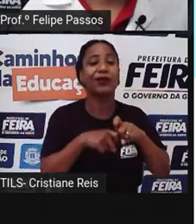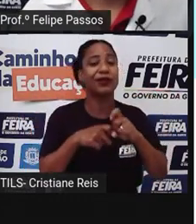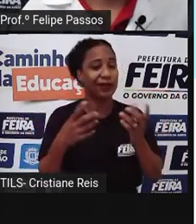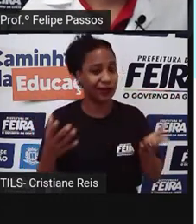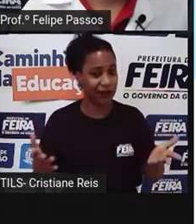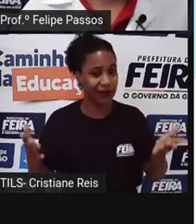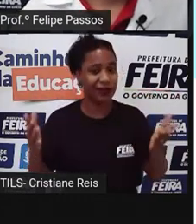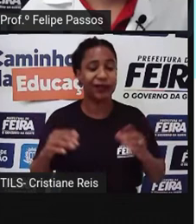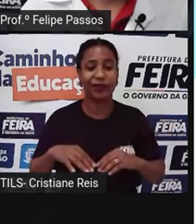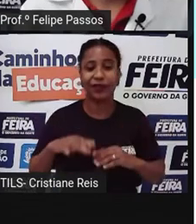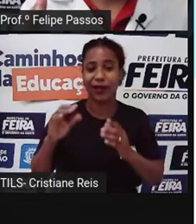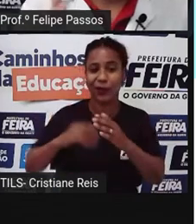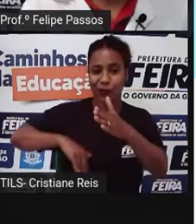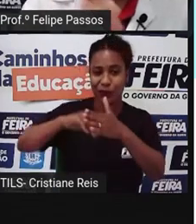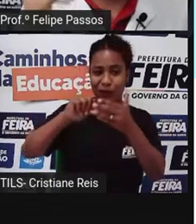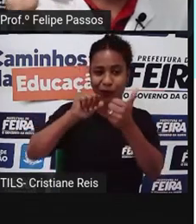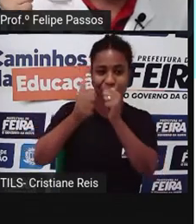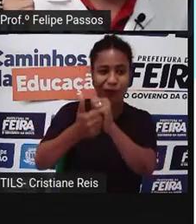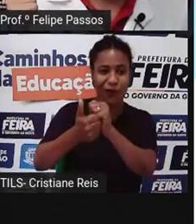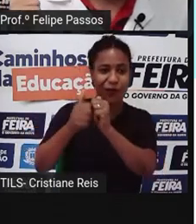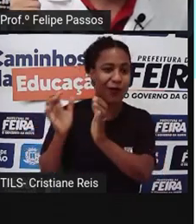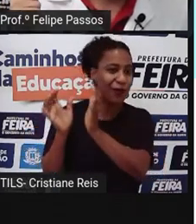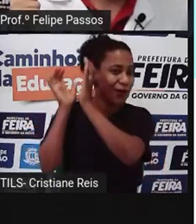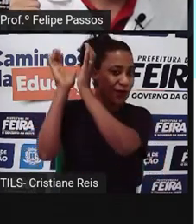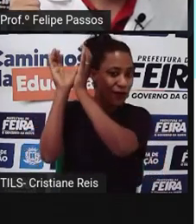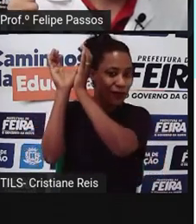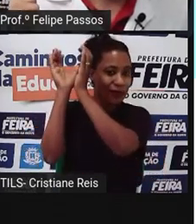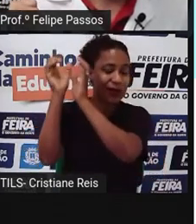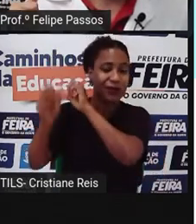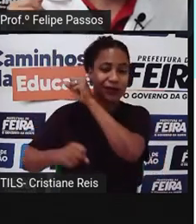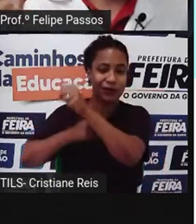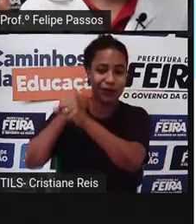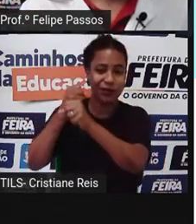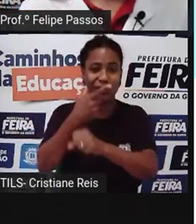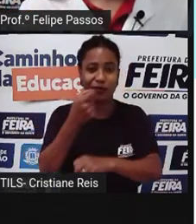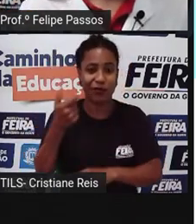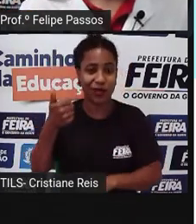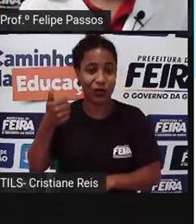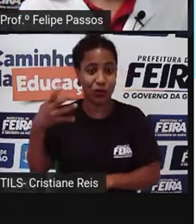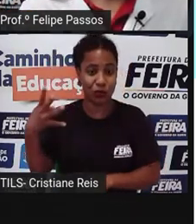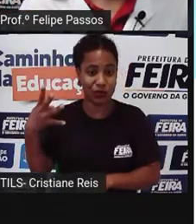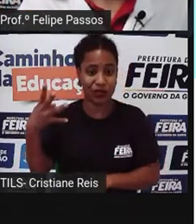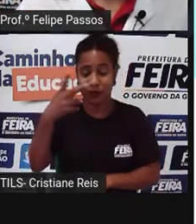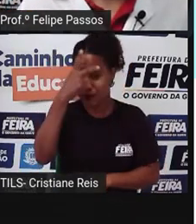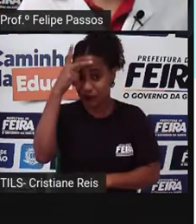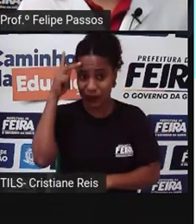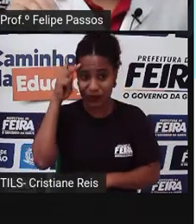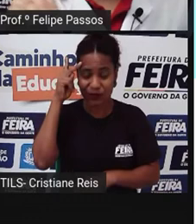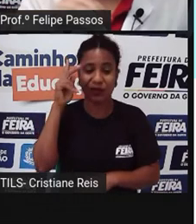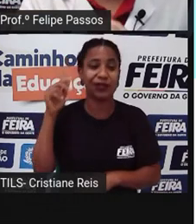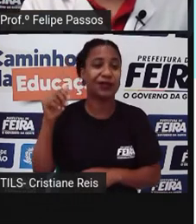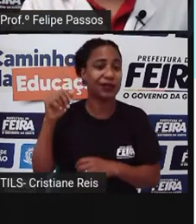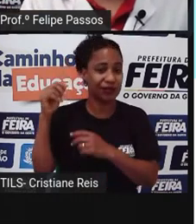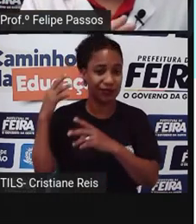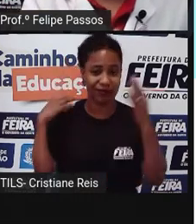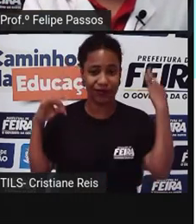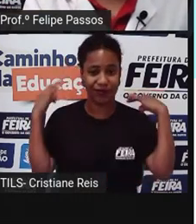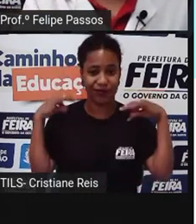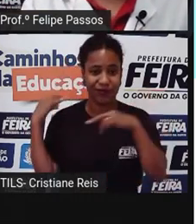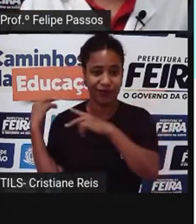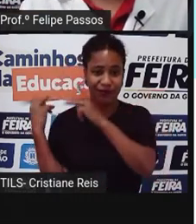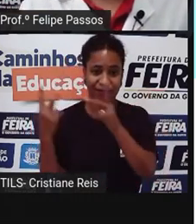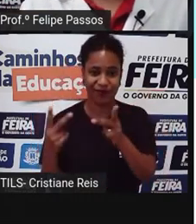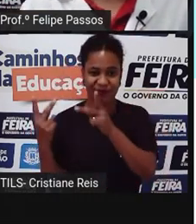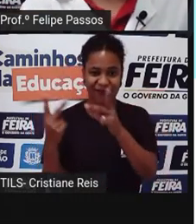pessoal já vinha em 2014, quando teve a Copa do Mundo no Brasil, os estrangeiros já vinham meio que